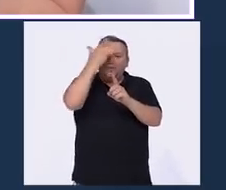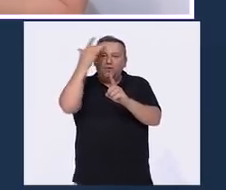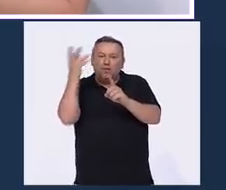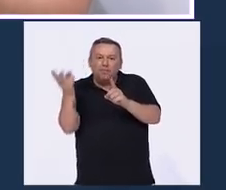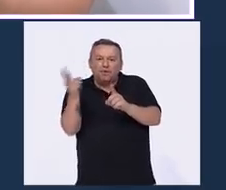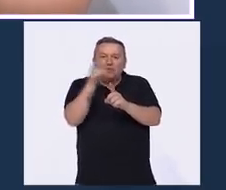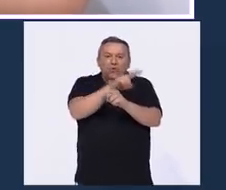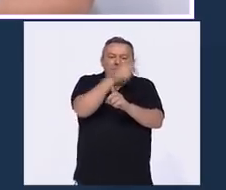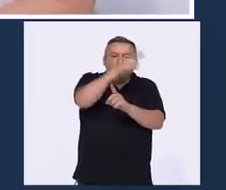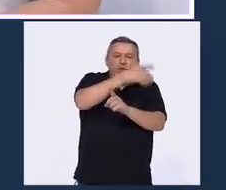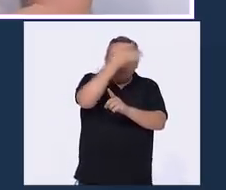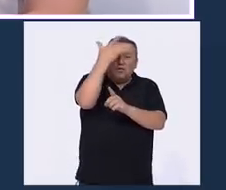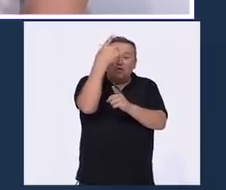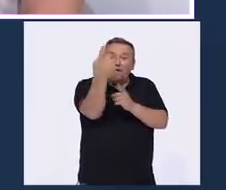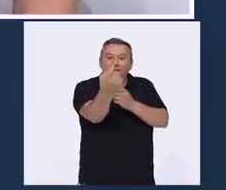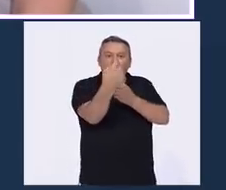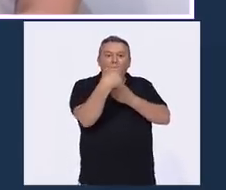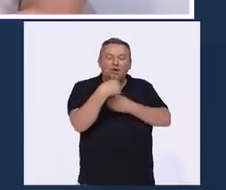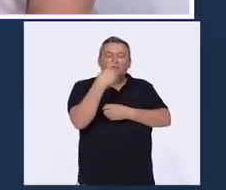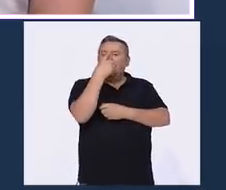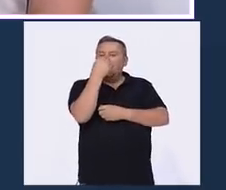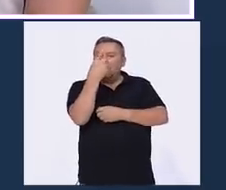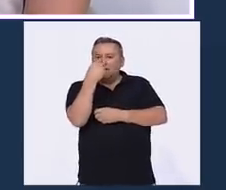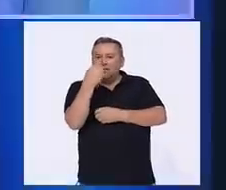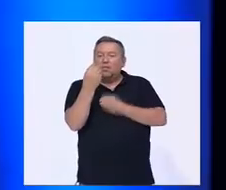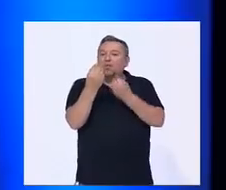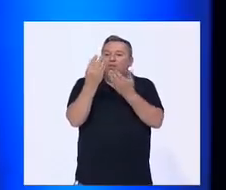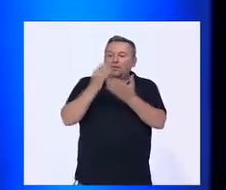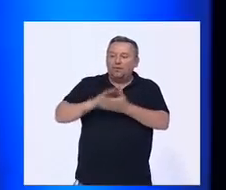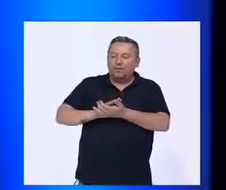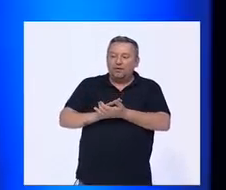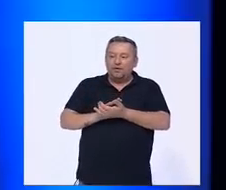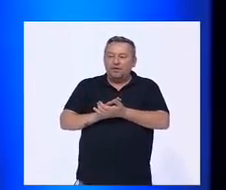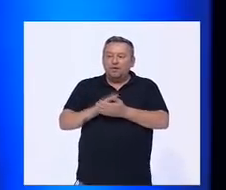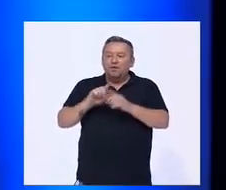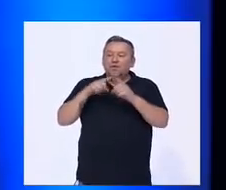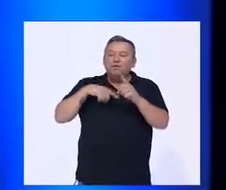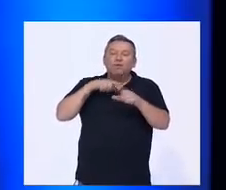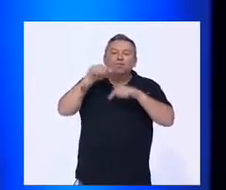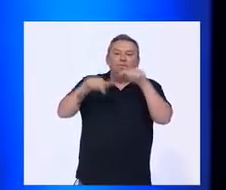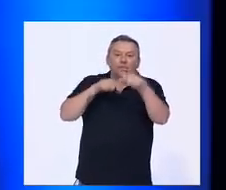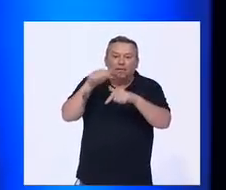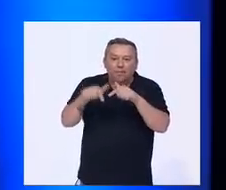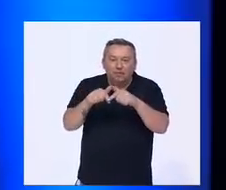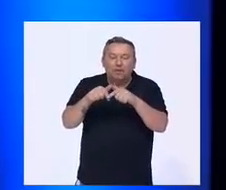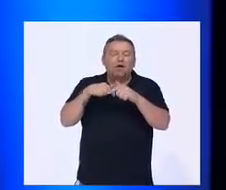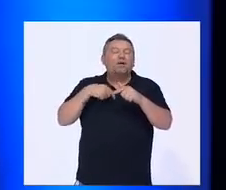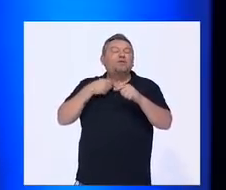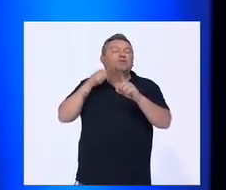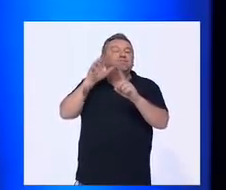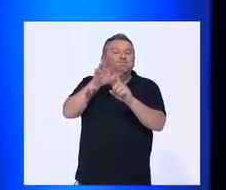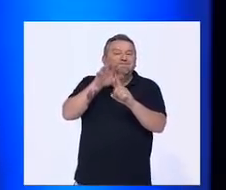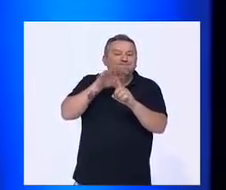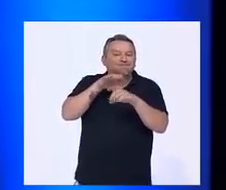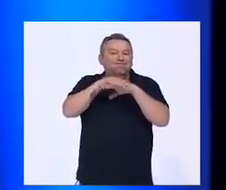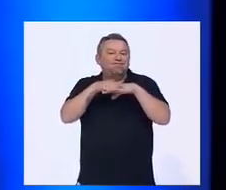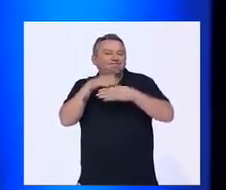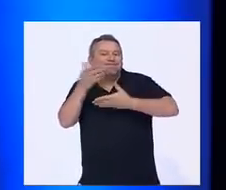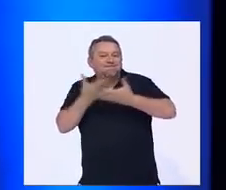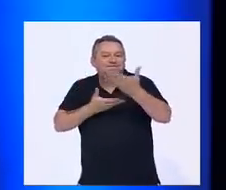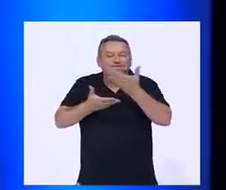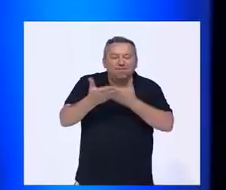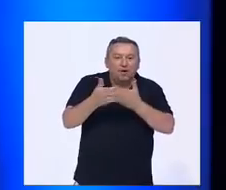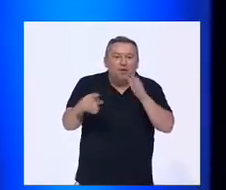outros candidatos, voltarem para a candidatura Alckmin, Ana Amélia? Mariana, um trabalho de convencimento, especialmente